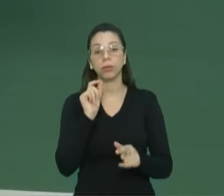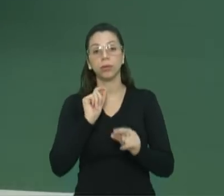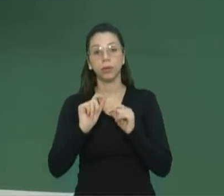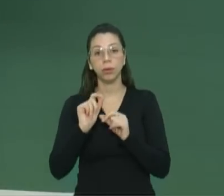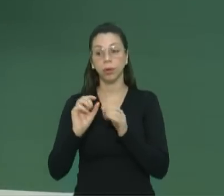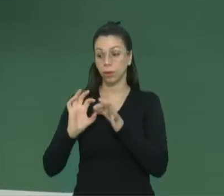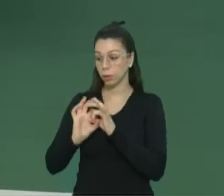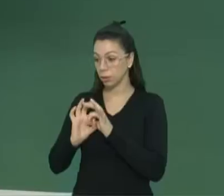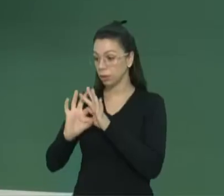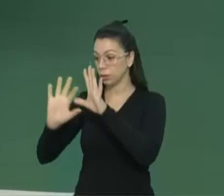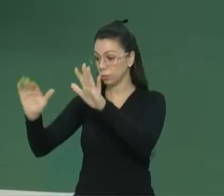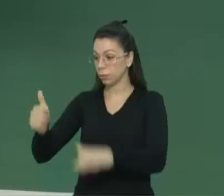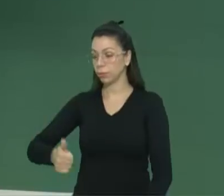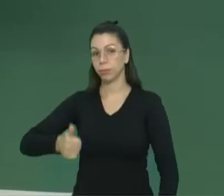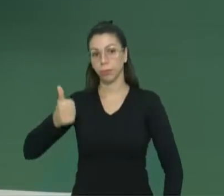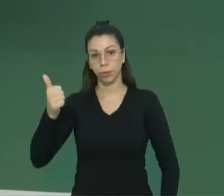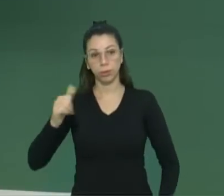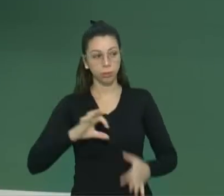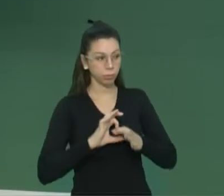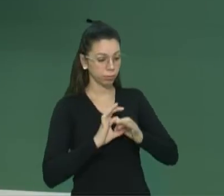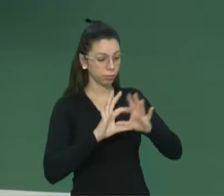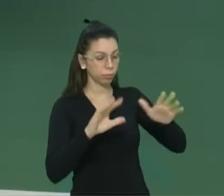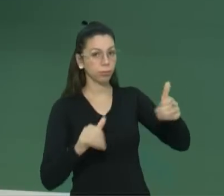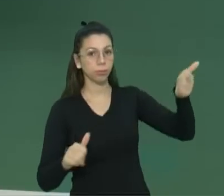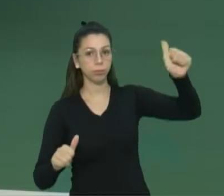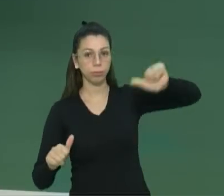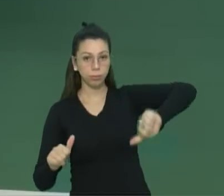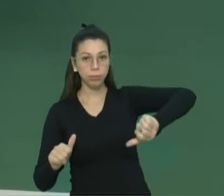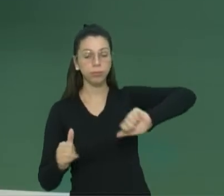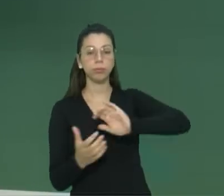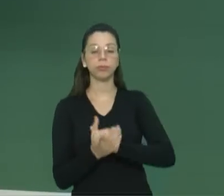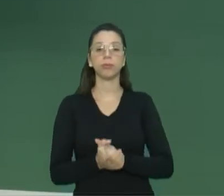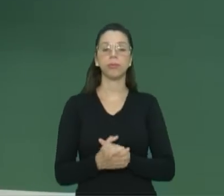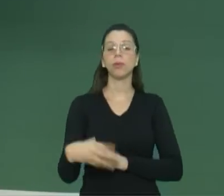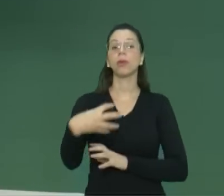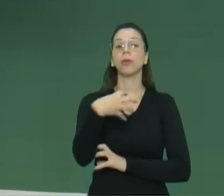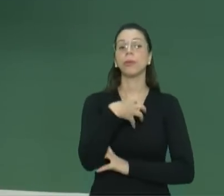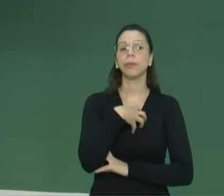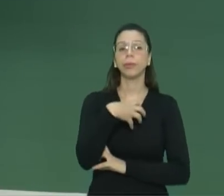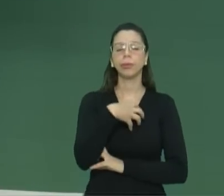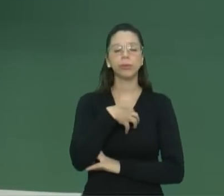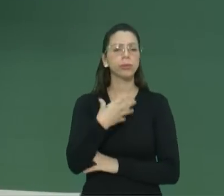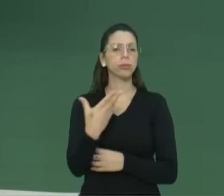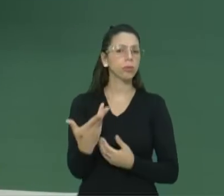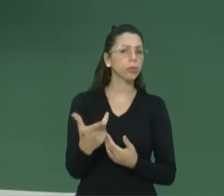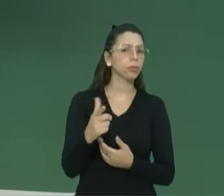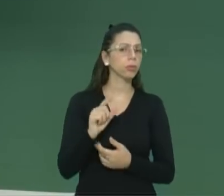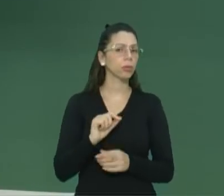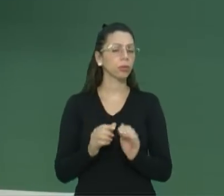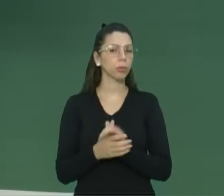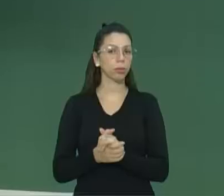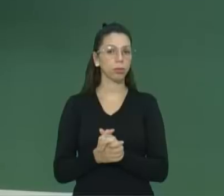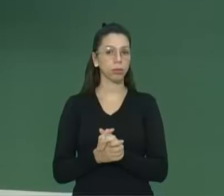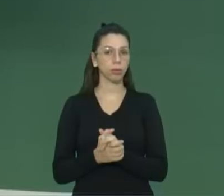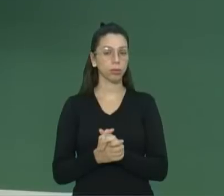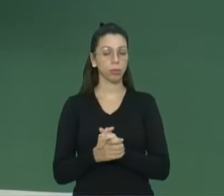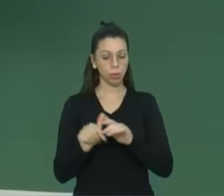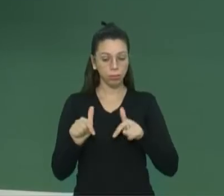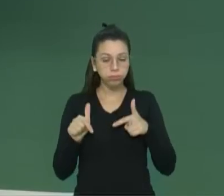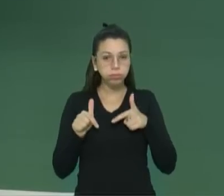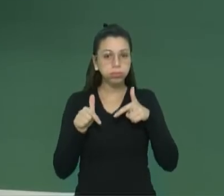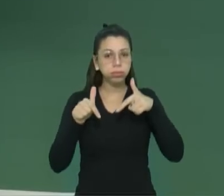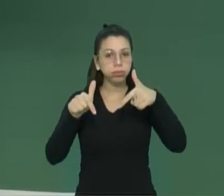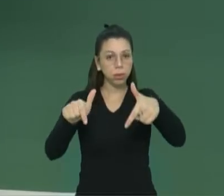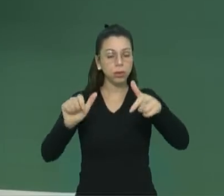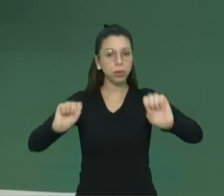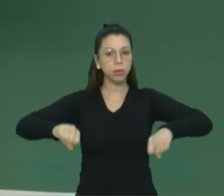seja, quando eu ajo de uma determinada forma, será que eu tenho essa potência toda? Ou será